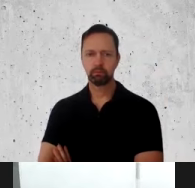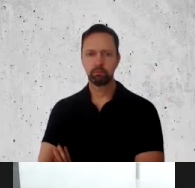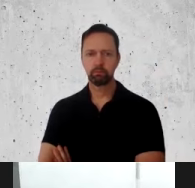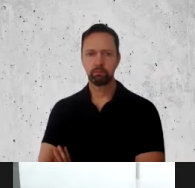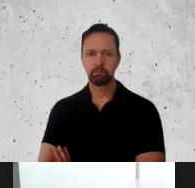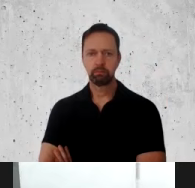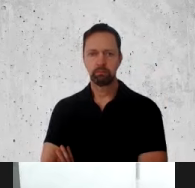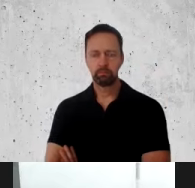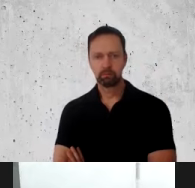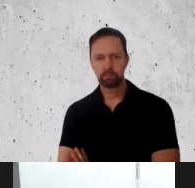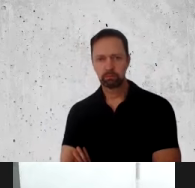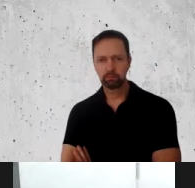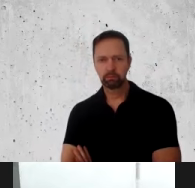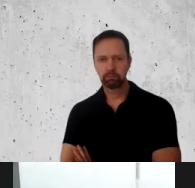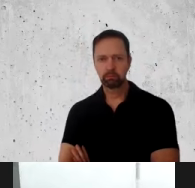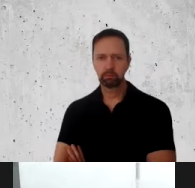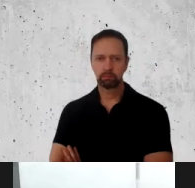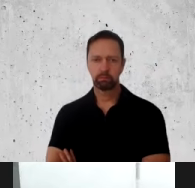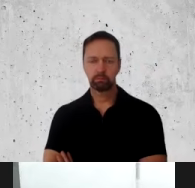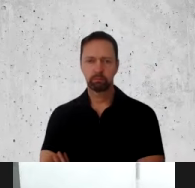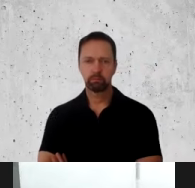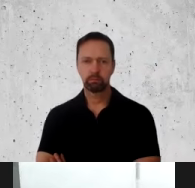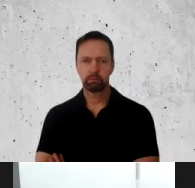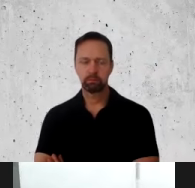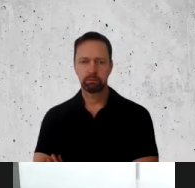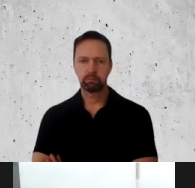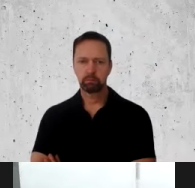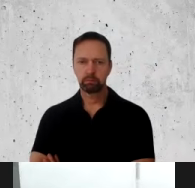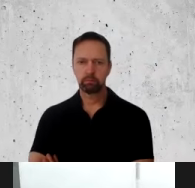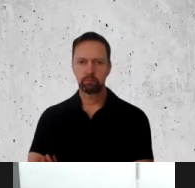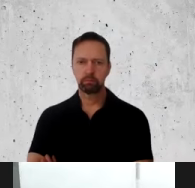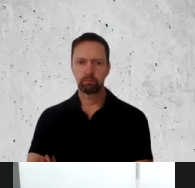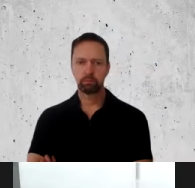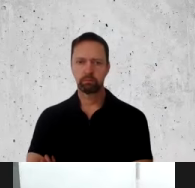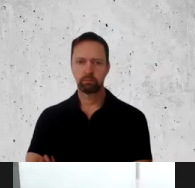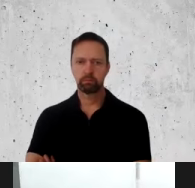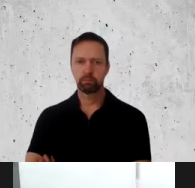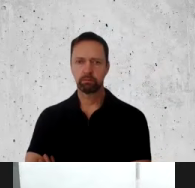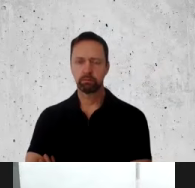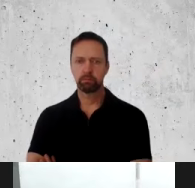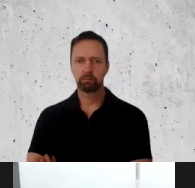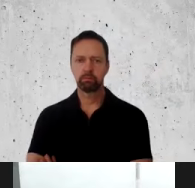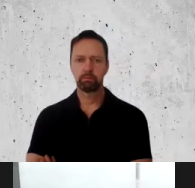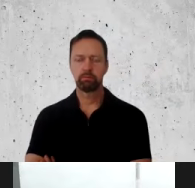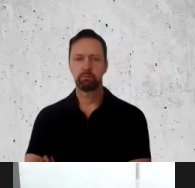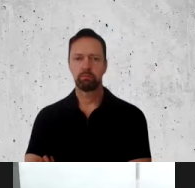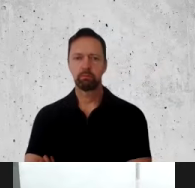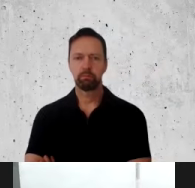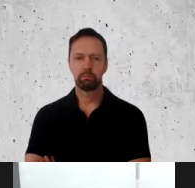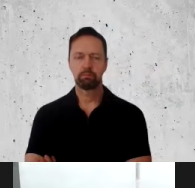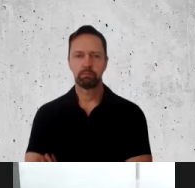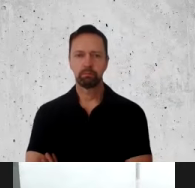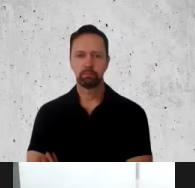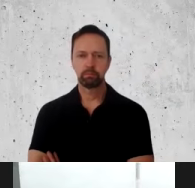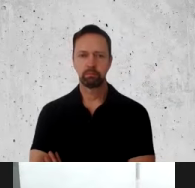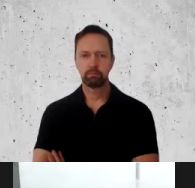Doing Business, e que é aquele gráfico que eu tinha mostrado. Vamos ver se a gente vai ver um crescimento maior